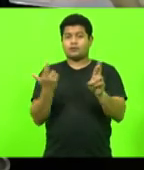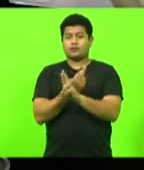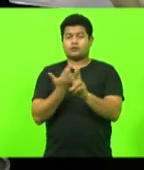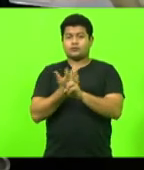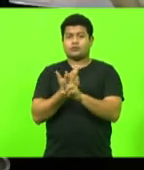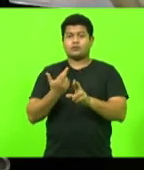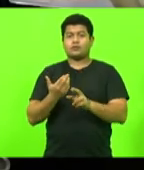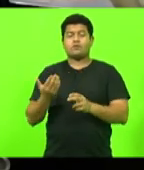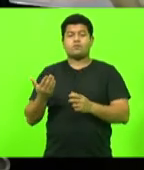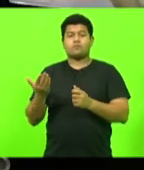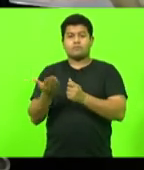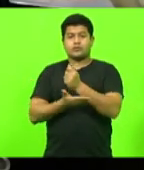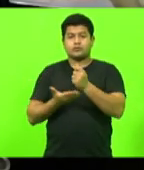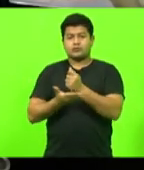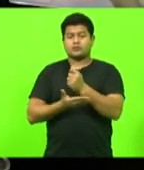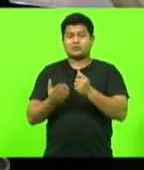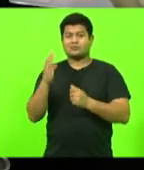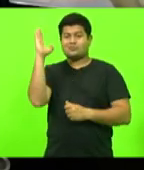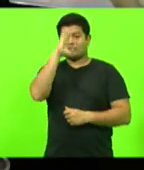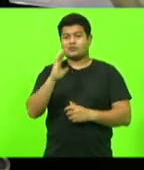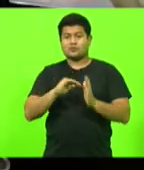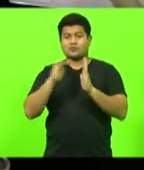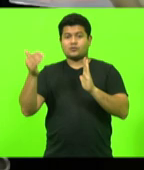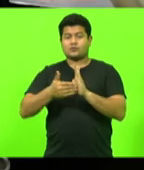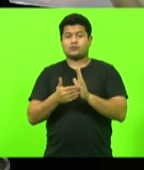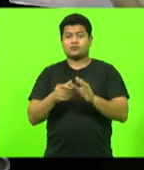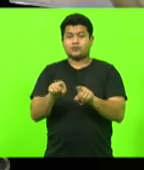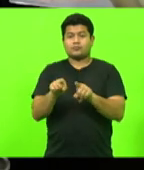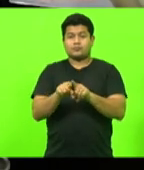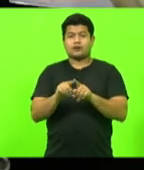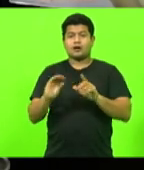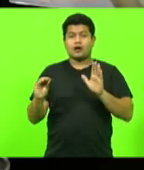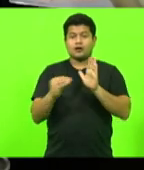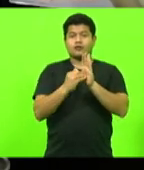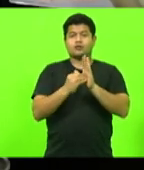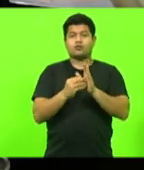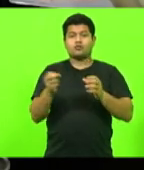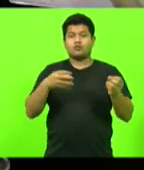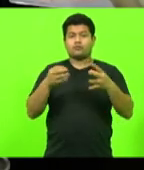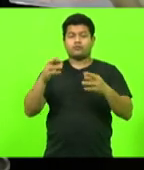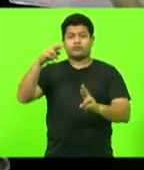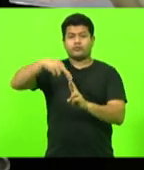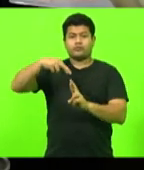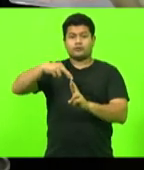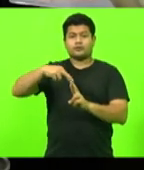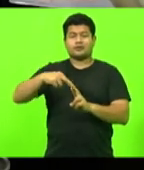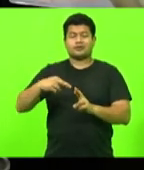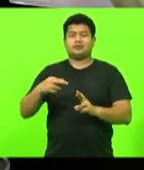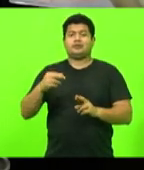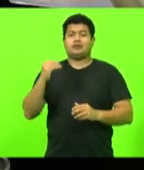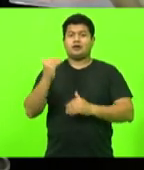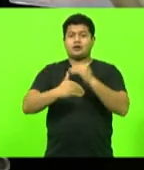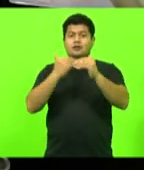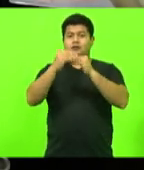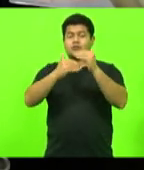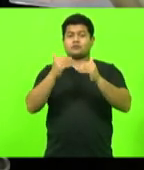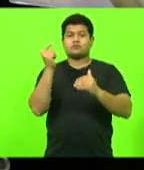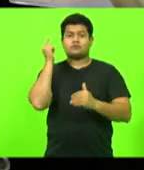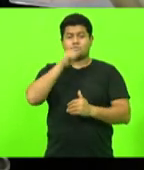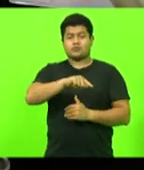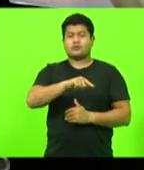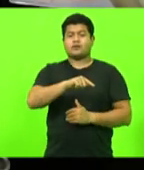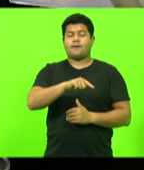nacional e na fixação de novos níveis de referência na carreira para escalonar as